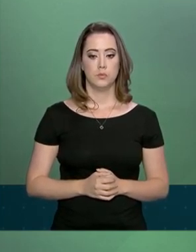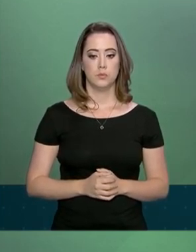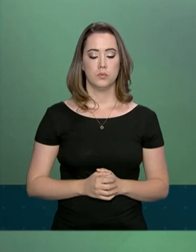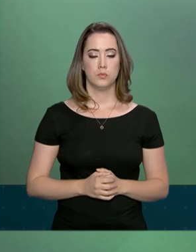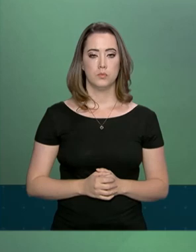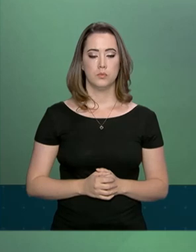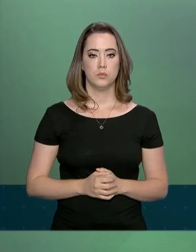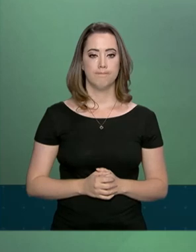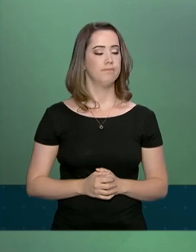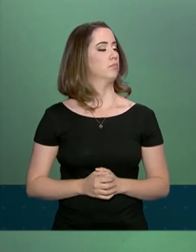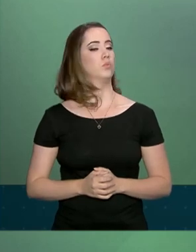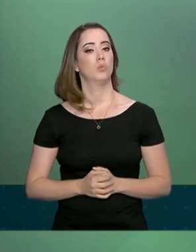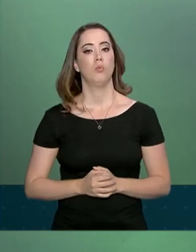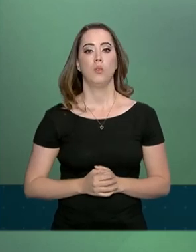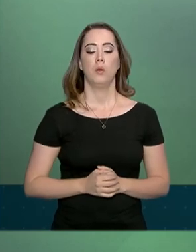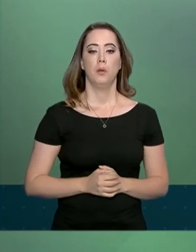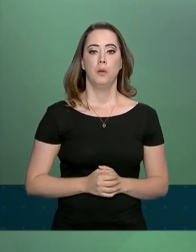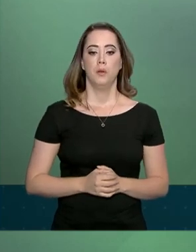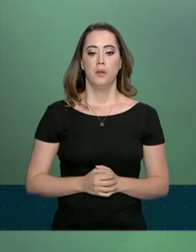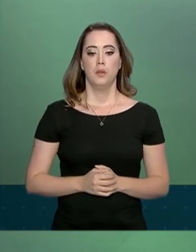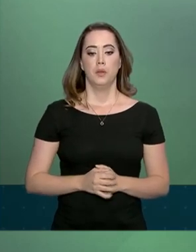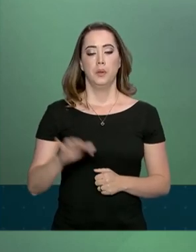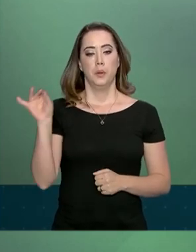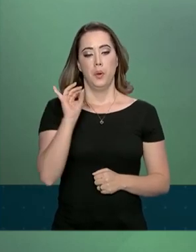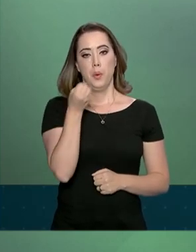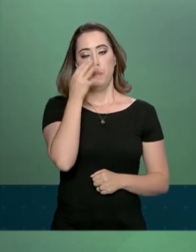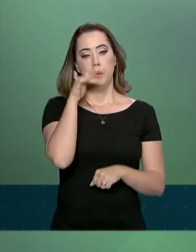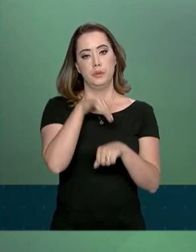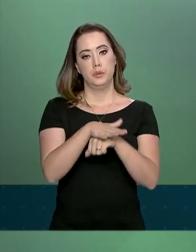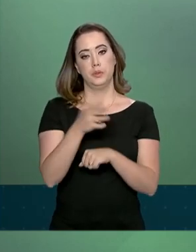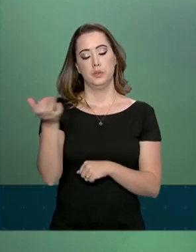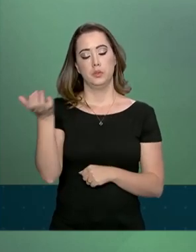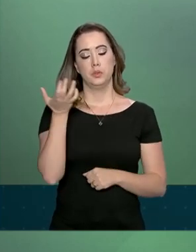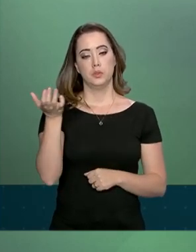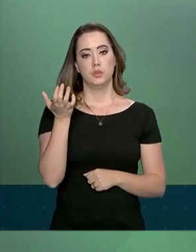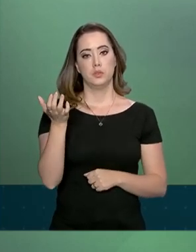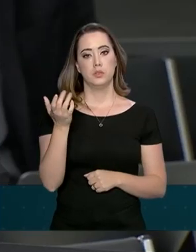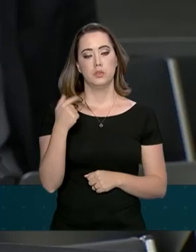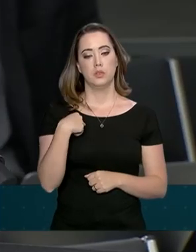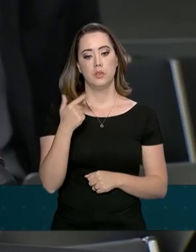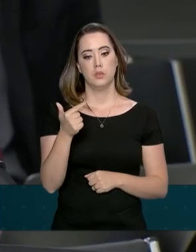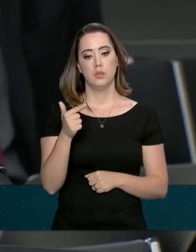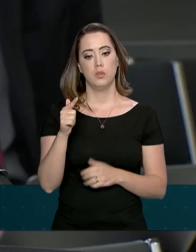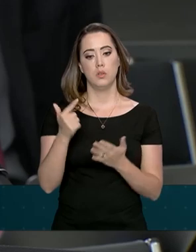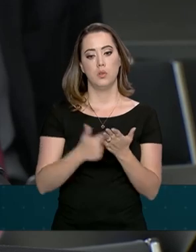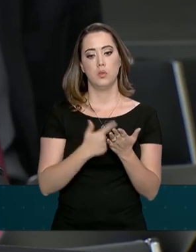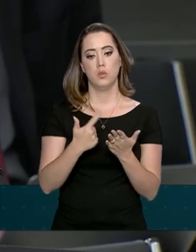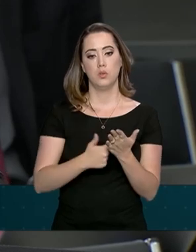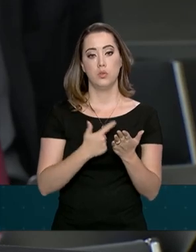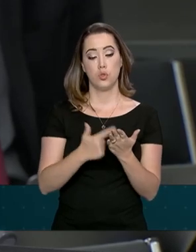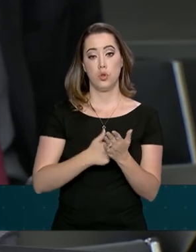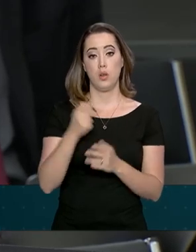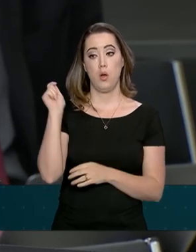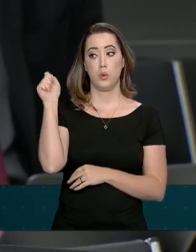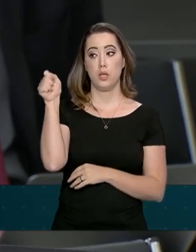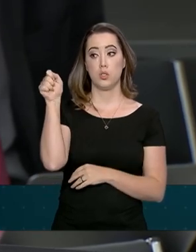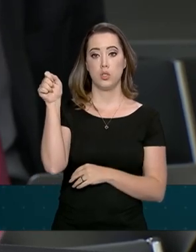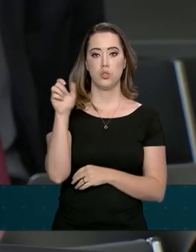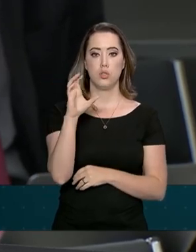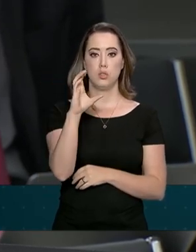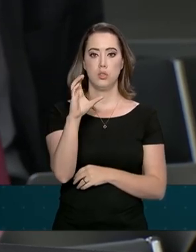boa noite irá porta voz e gostaria de guido nejamkis o chamado clarín o agente